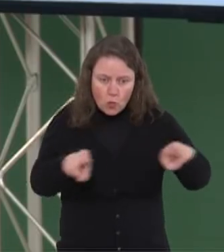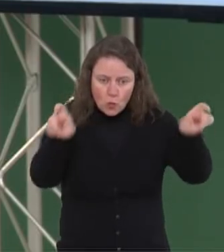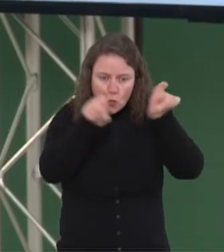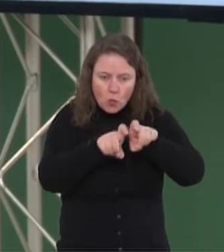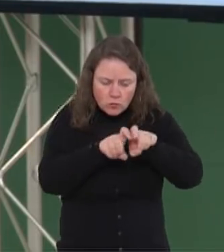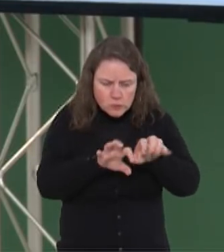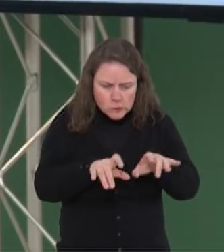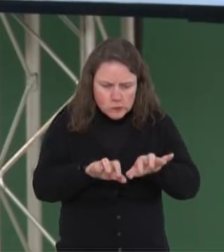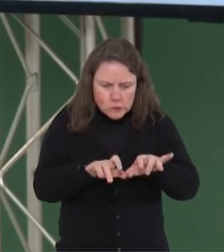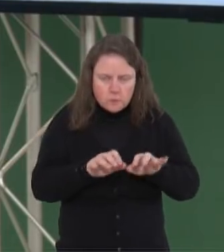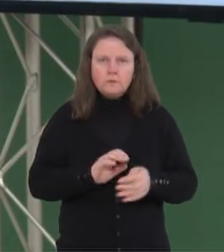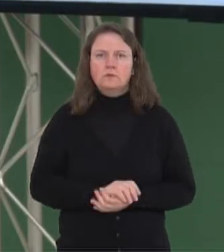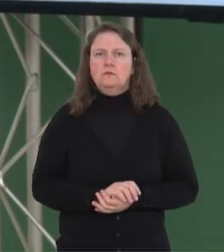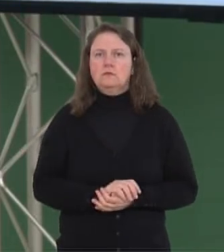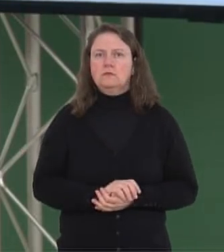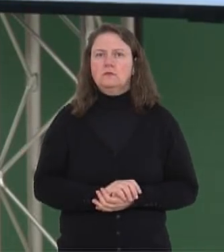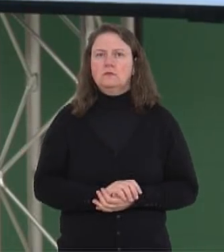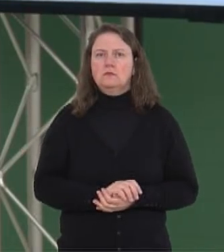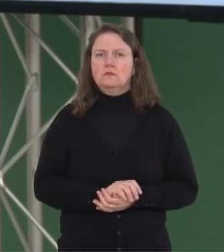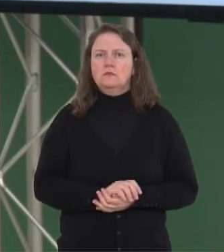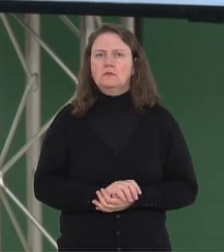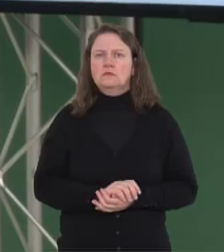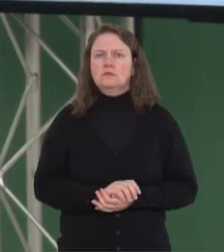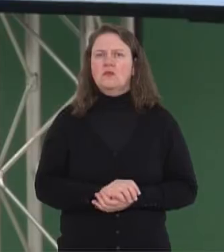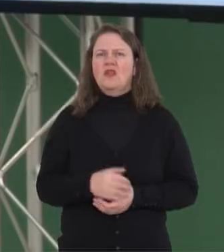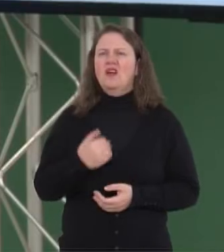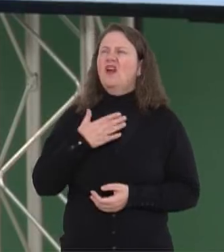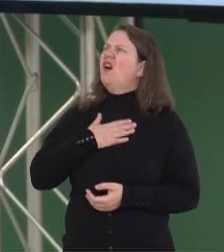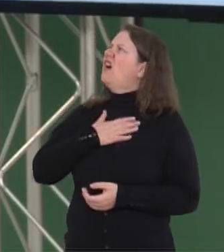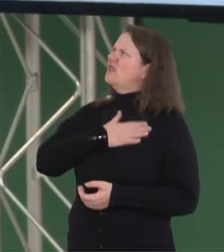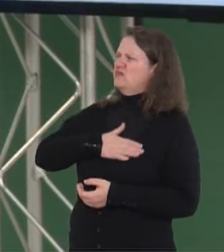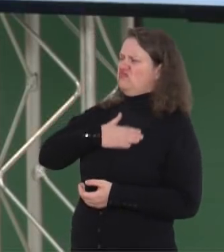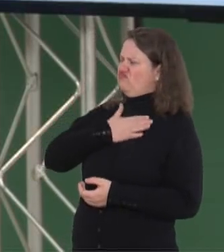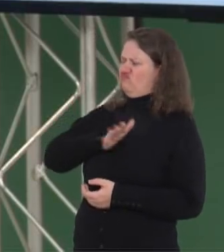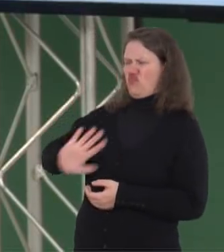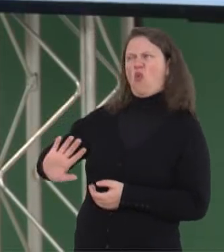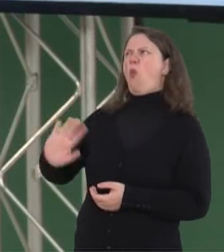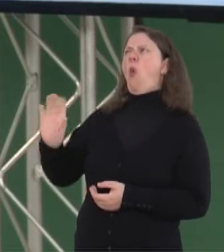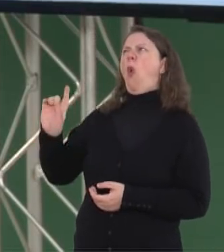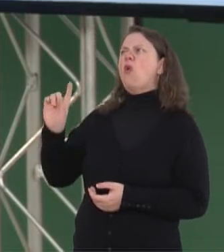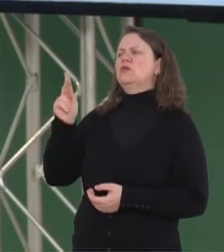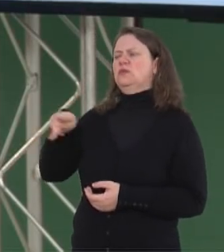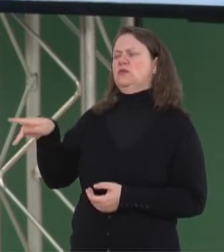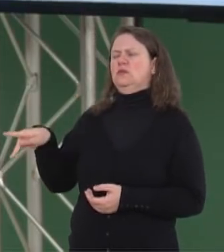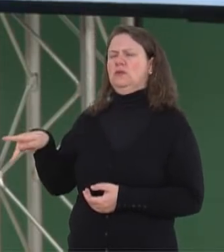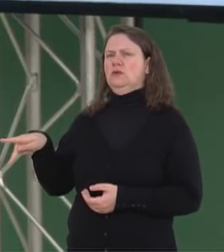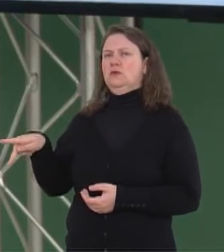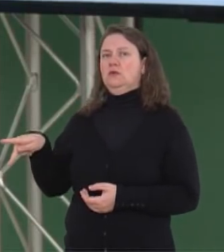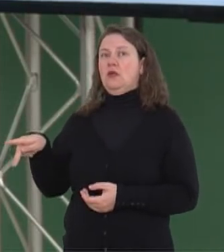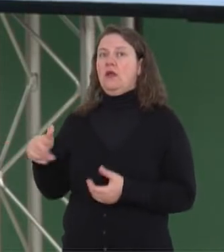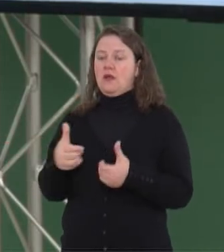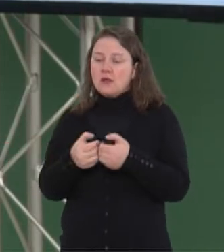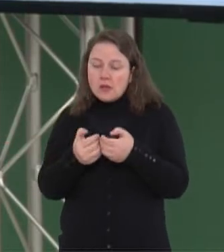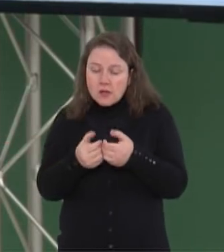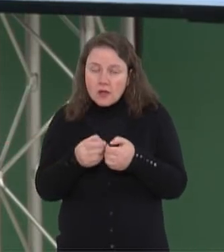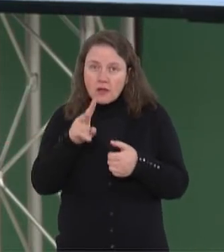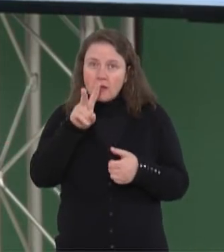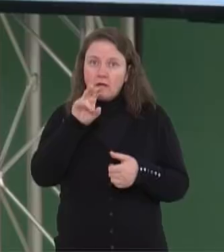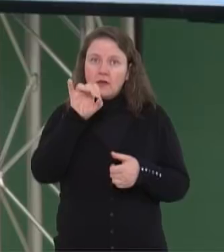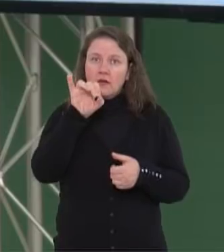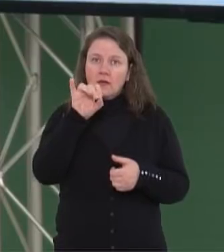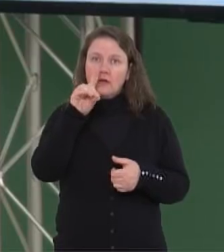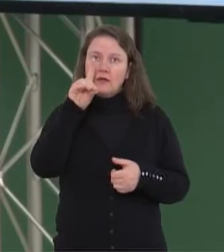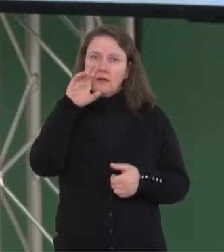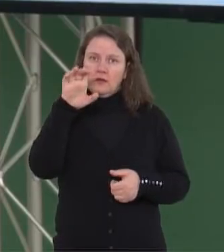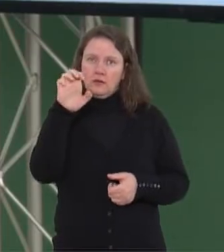computador. Mas, teacher, eu não gosto de jogar no computador, eu tenho videogame. Como que eu vou responder isso? Playing